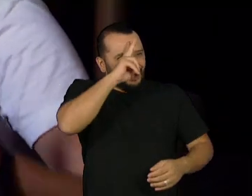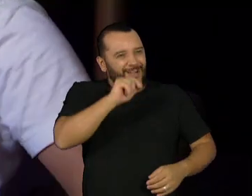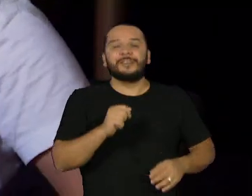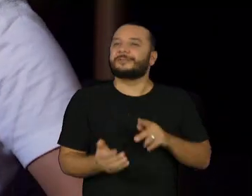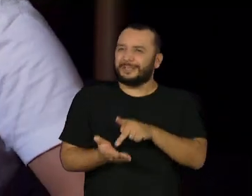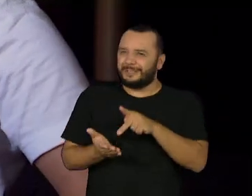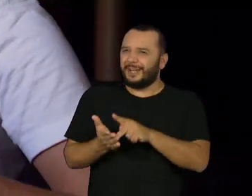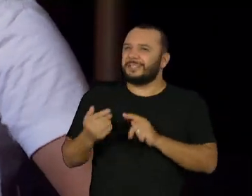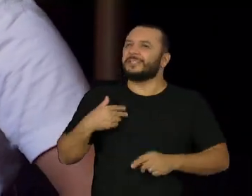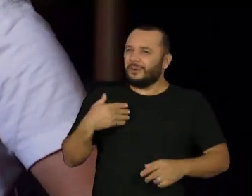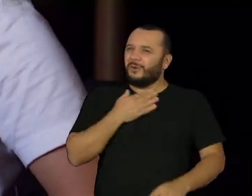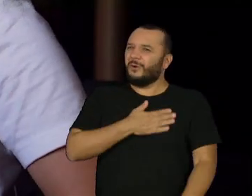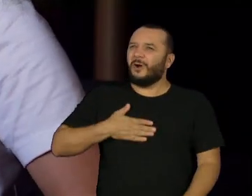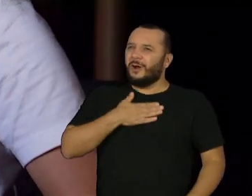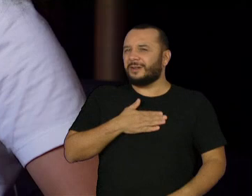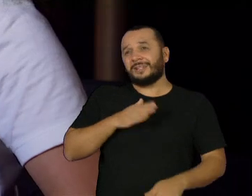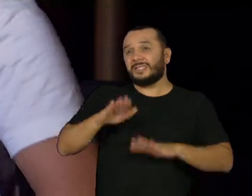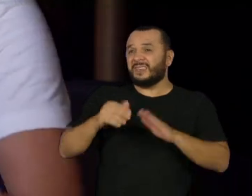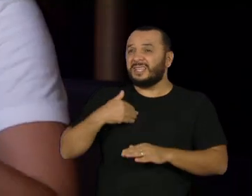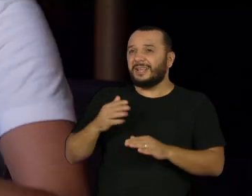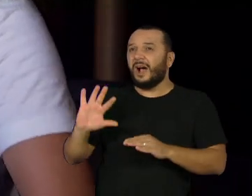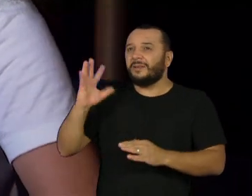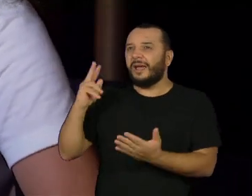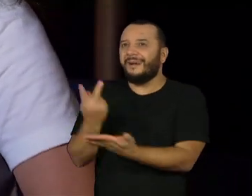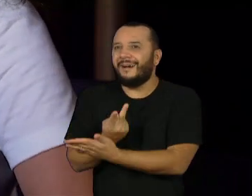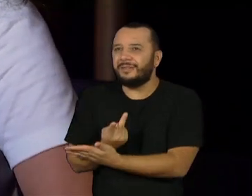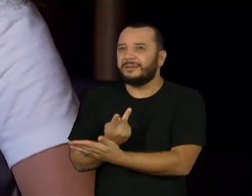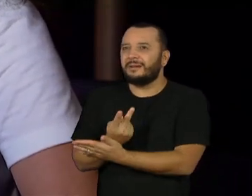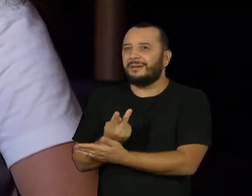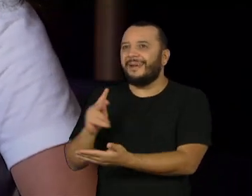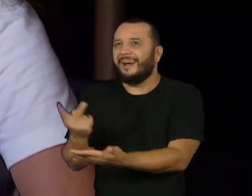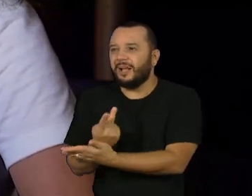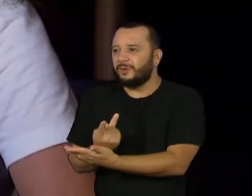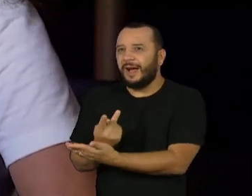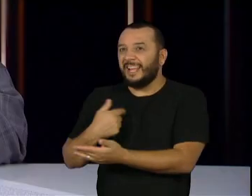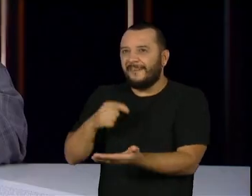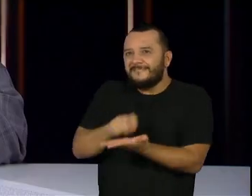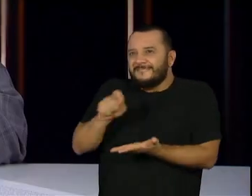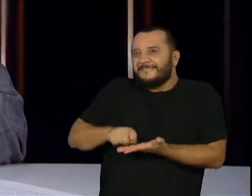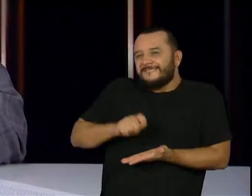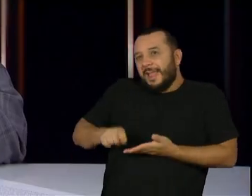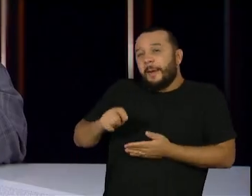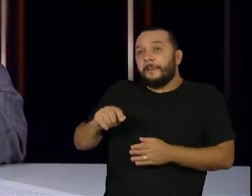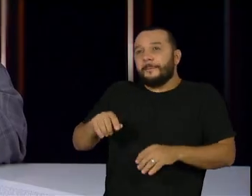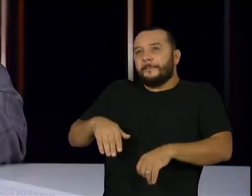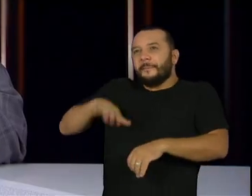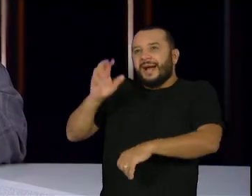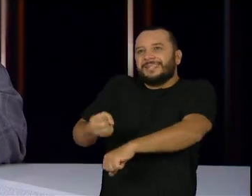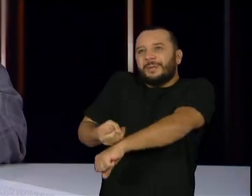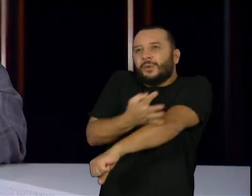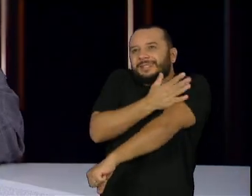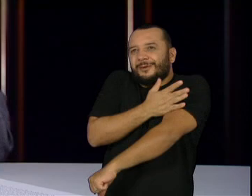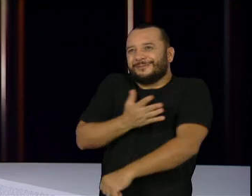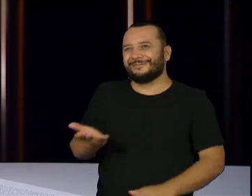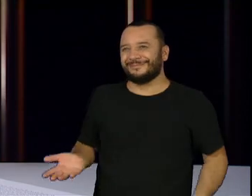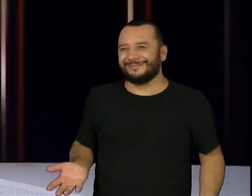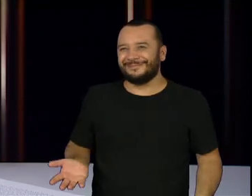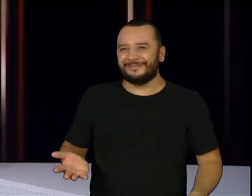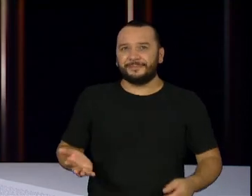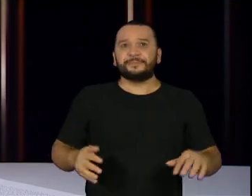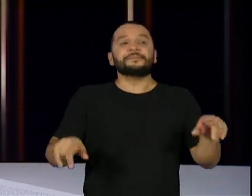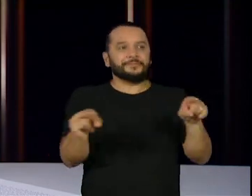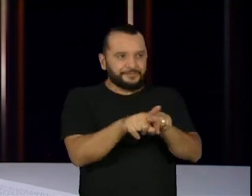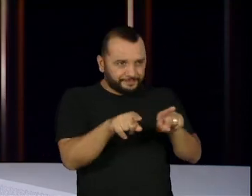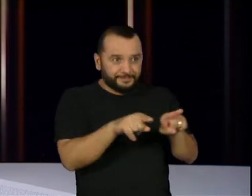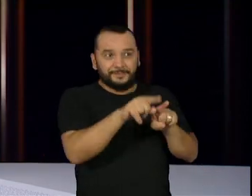eu gosto às vezes quando tem uma coisa que dá errado, porque os textos ficam mais interessantes. É legal você fazer esse vínculo com a terapia, a